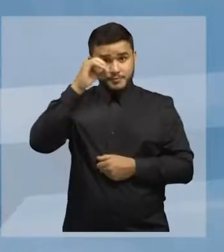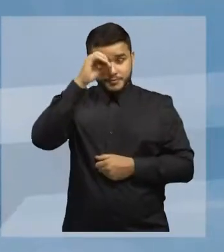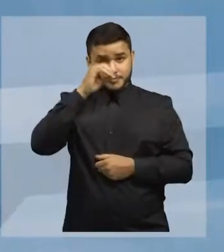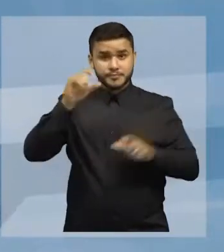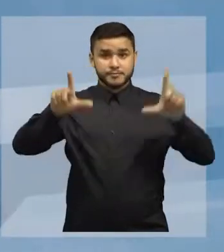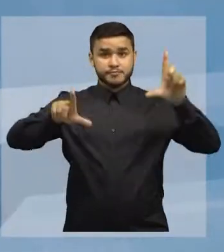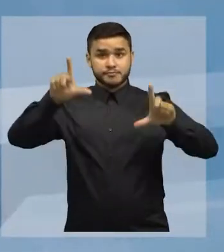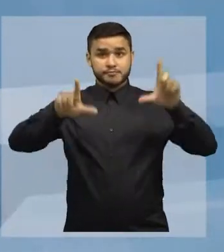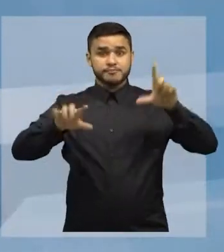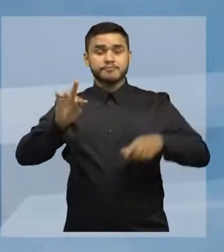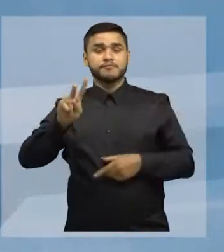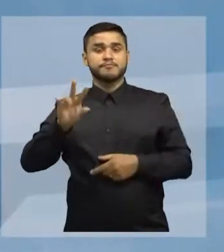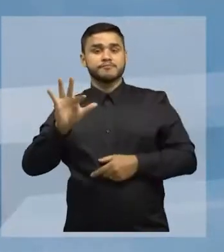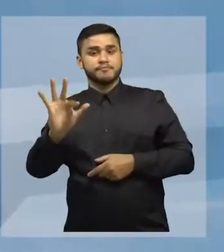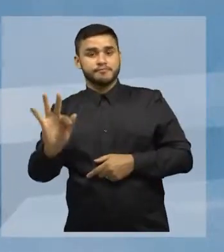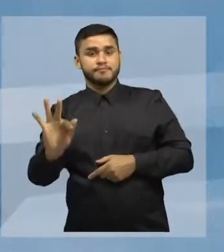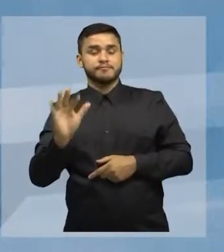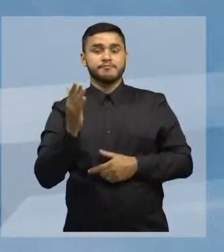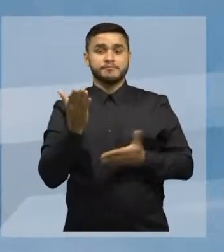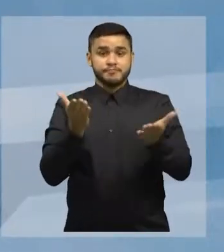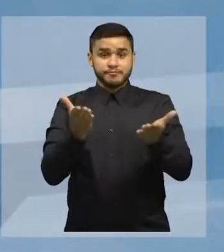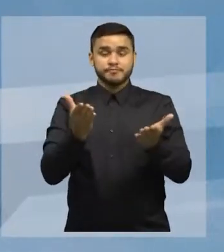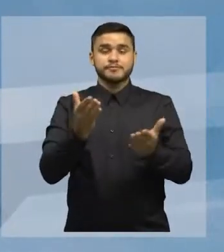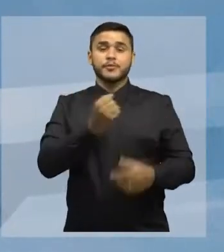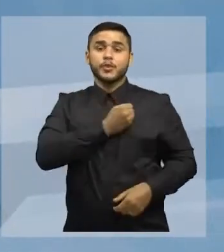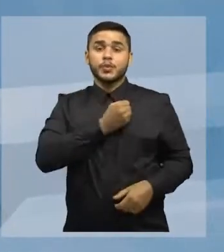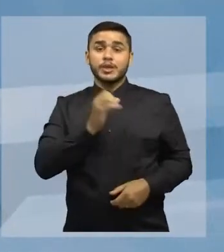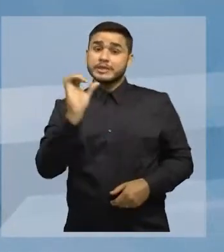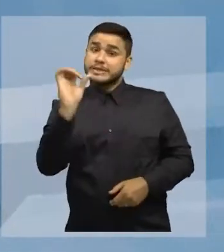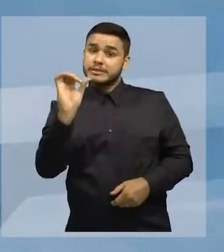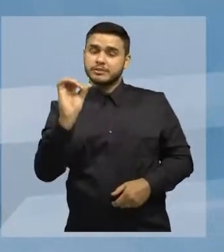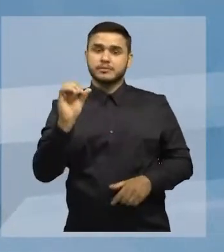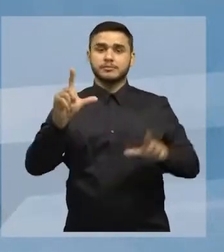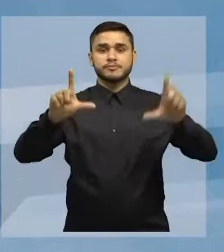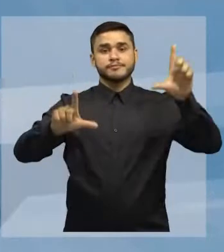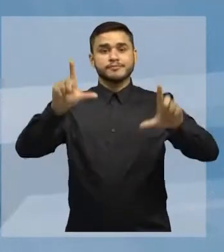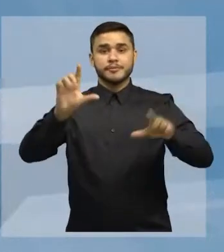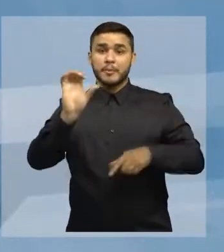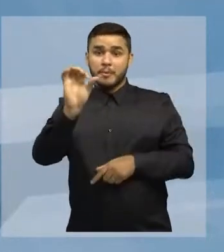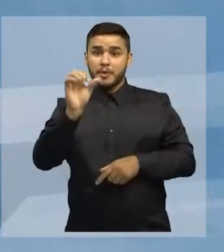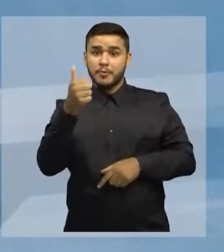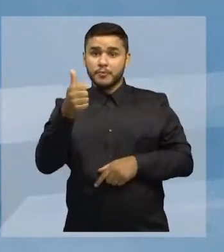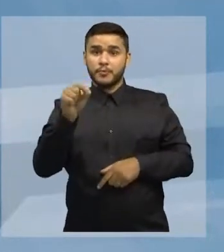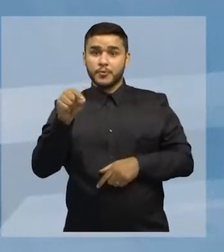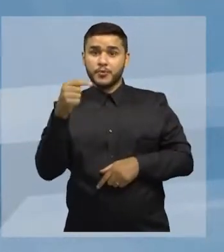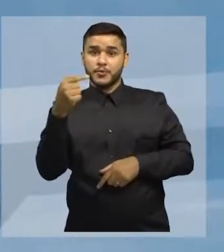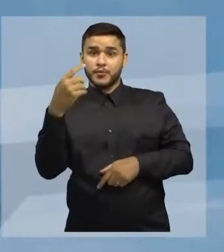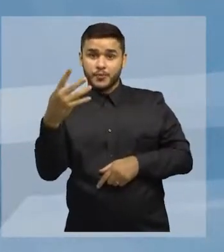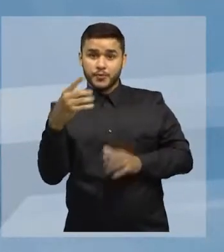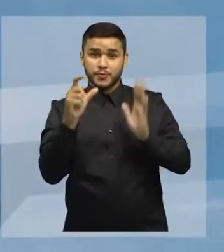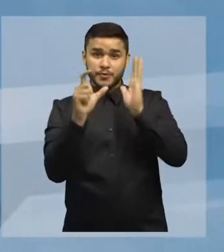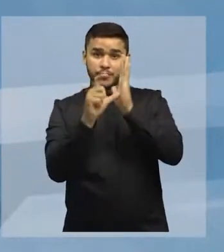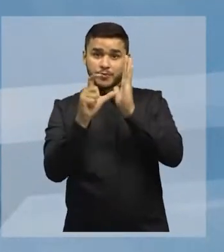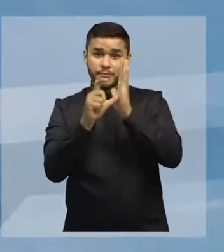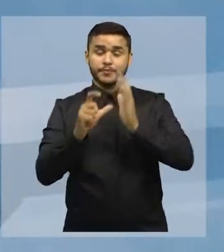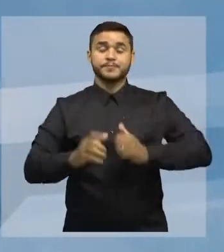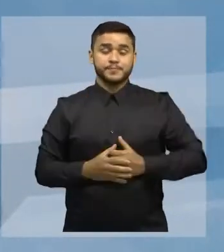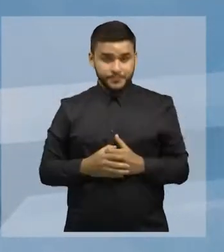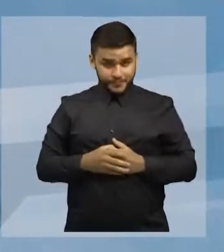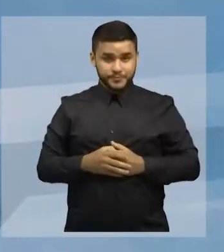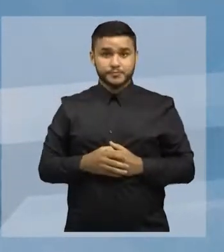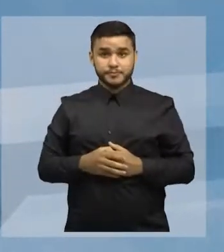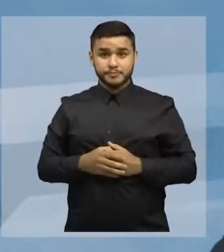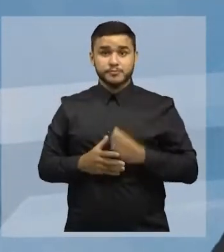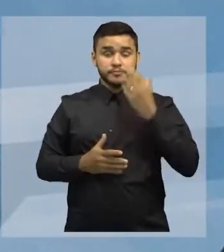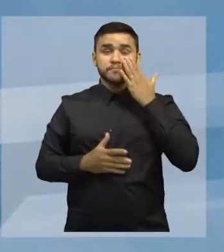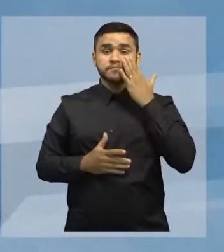estamos iniciando mais uma edição do programa Observatório pela TV Fortaleza, canal 6 da Multiplay e 61.4 digital.